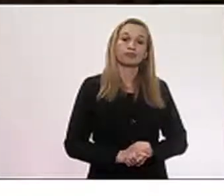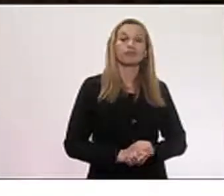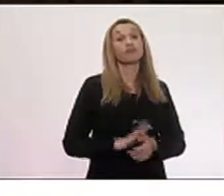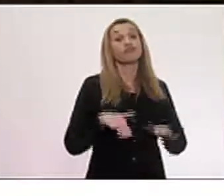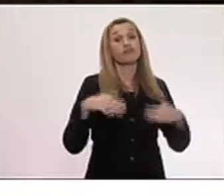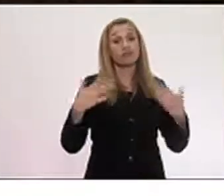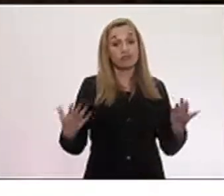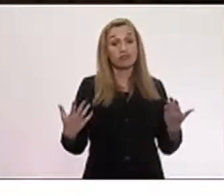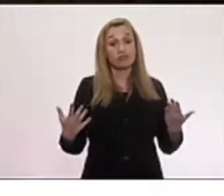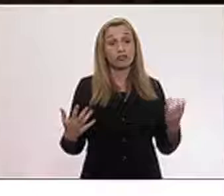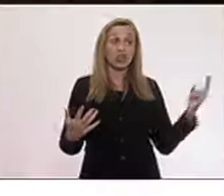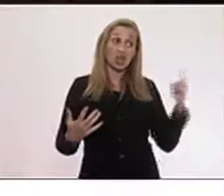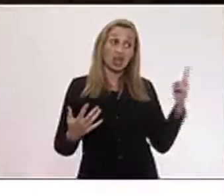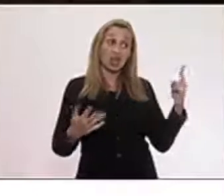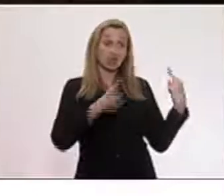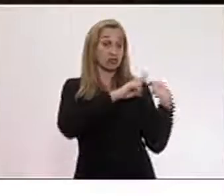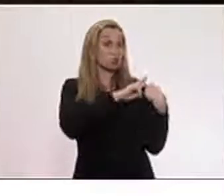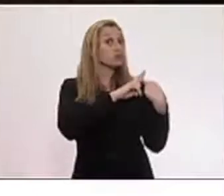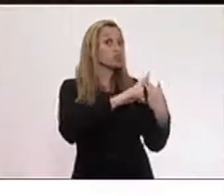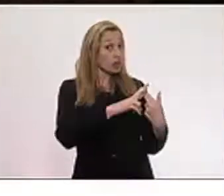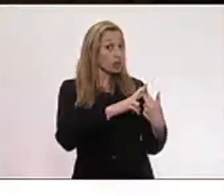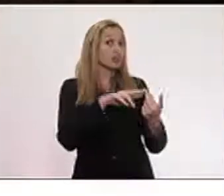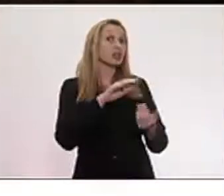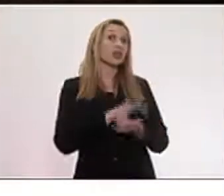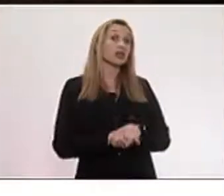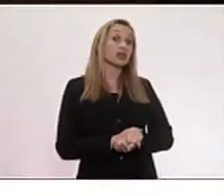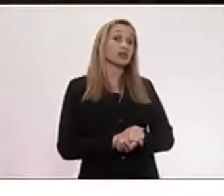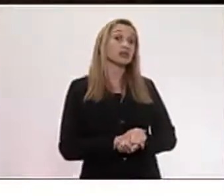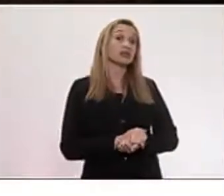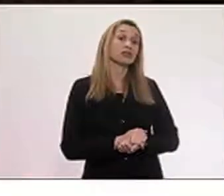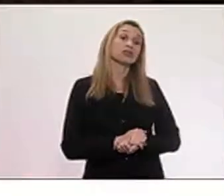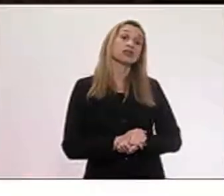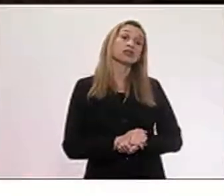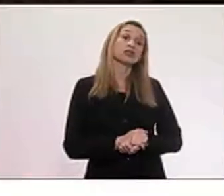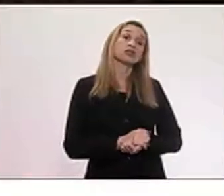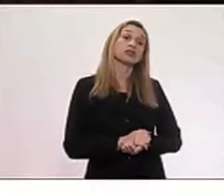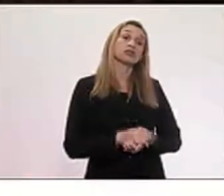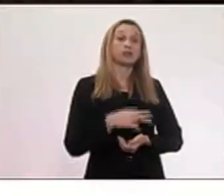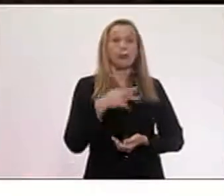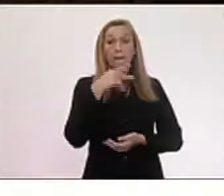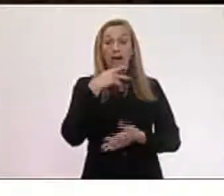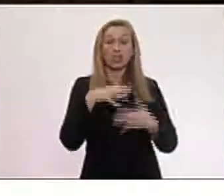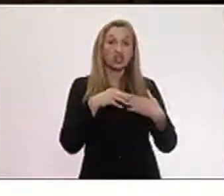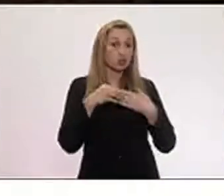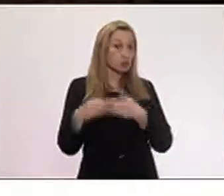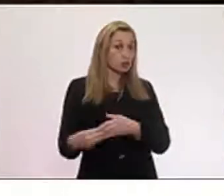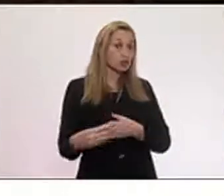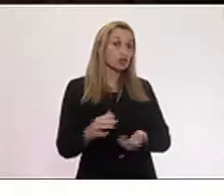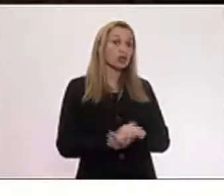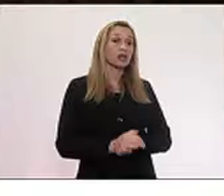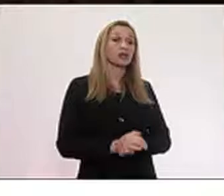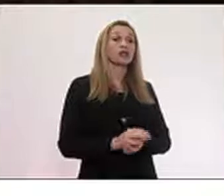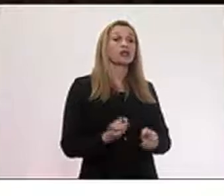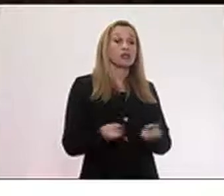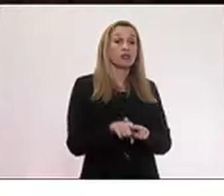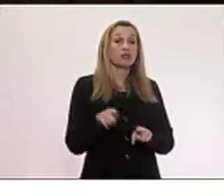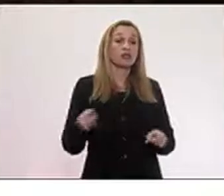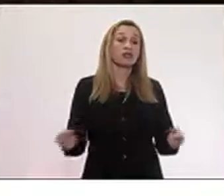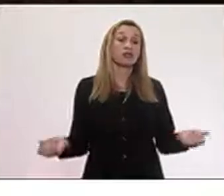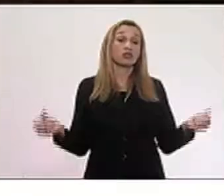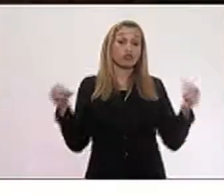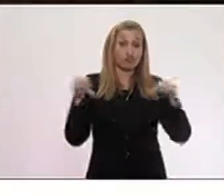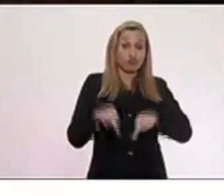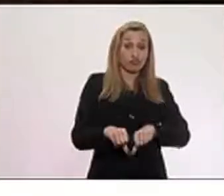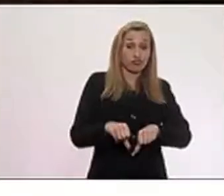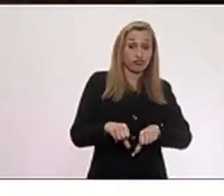Então, a eles coube a responsabilidade da condução do partido e do desastre eleitoral.